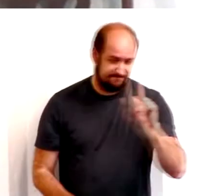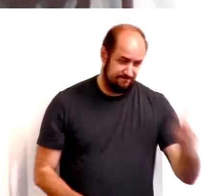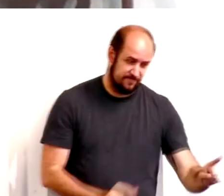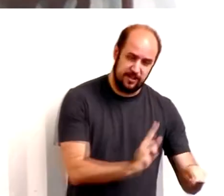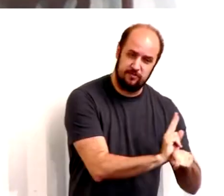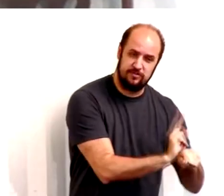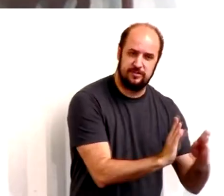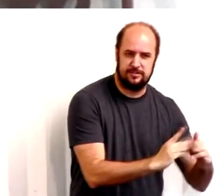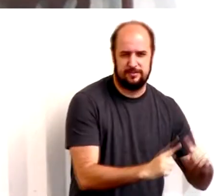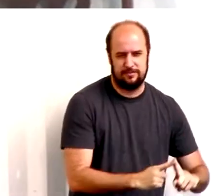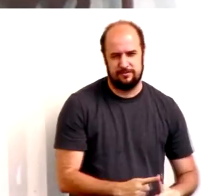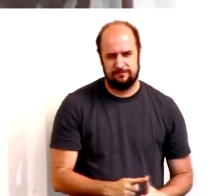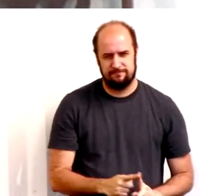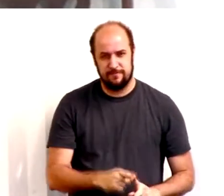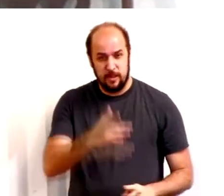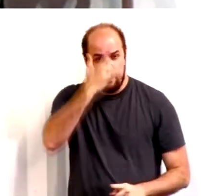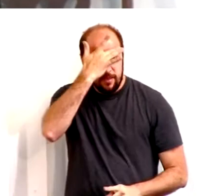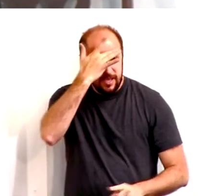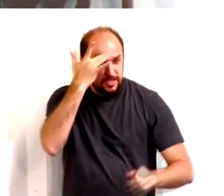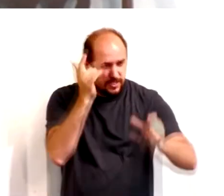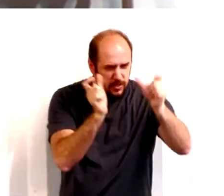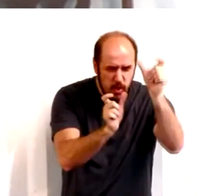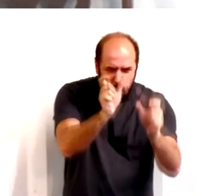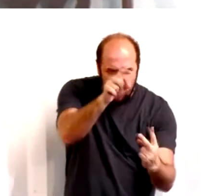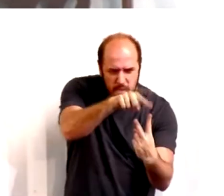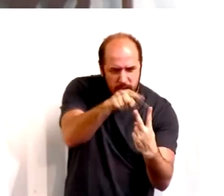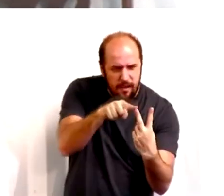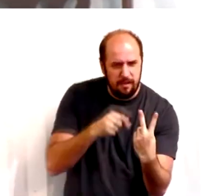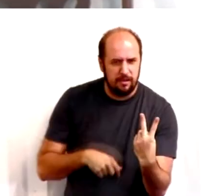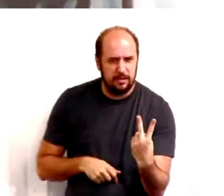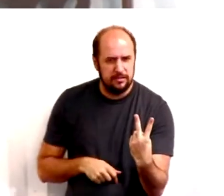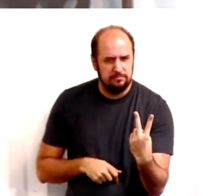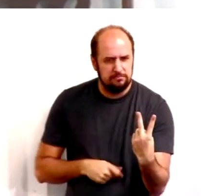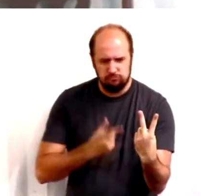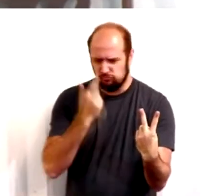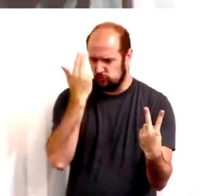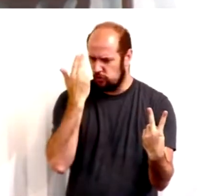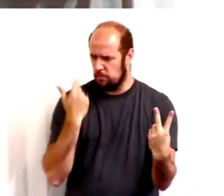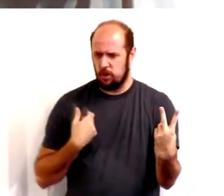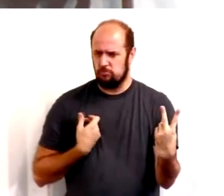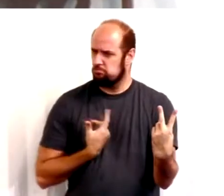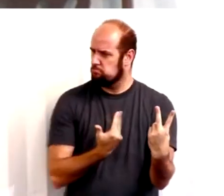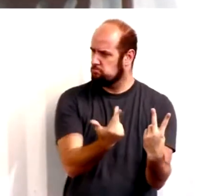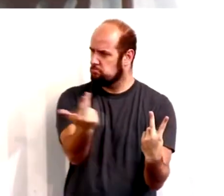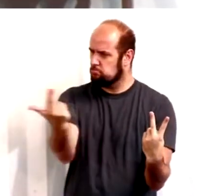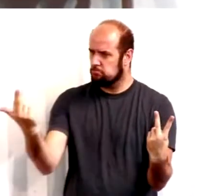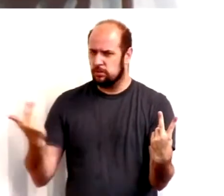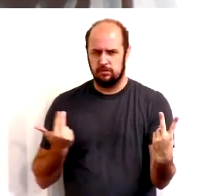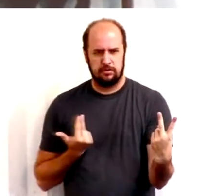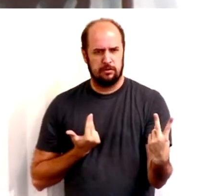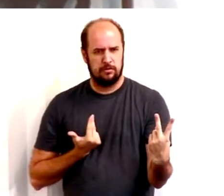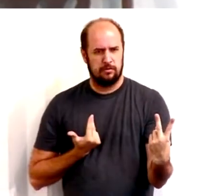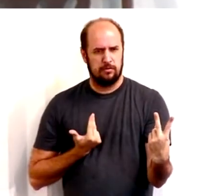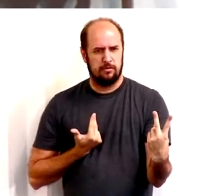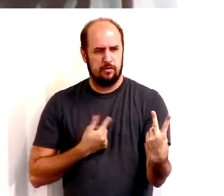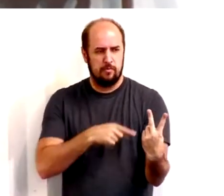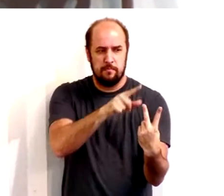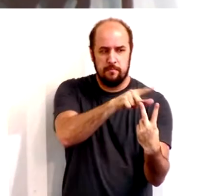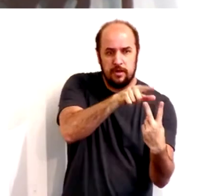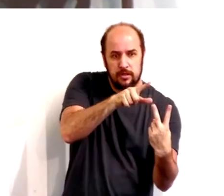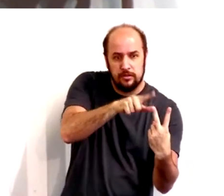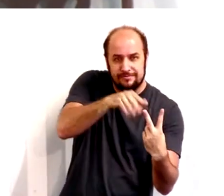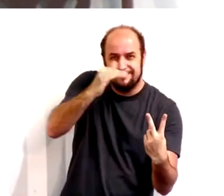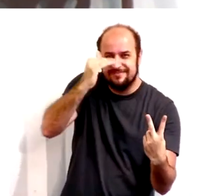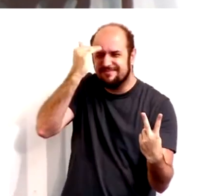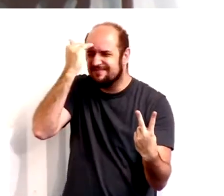Então, exemplos de pessoas aparentemente comuns, mas que entenderam o que é viver de modo